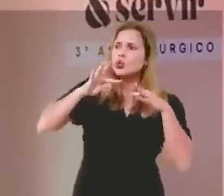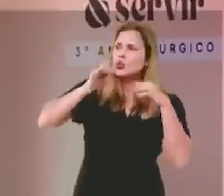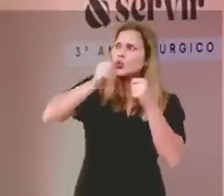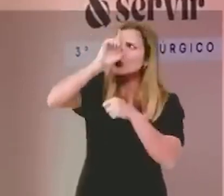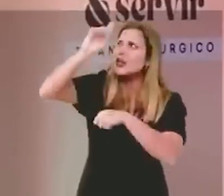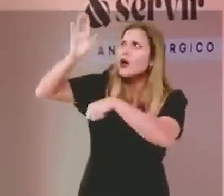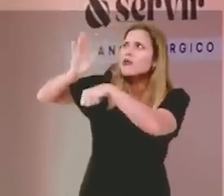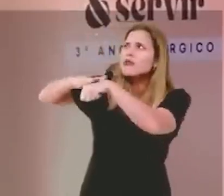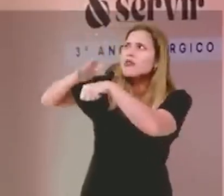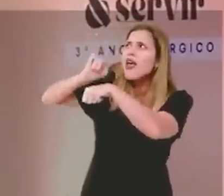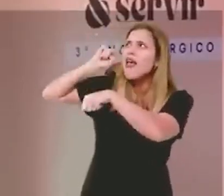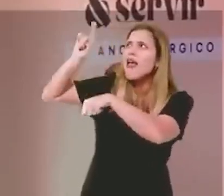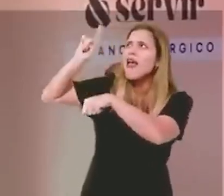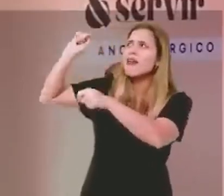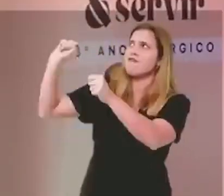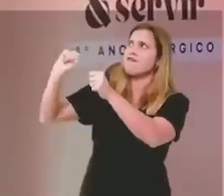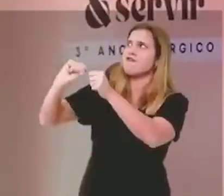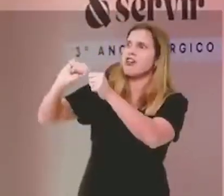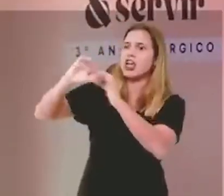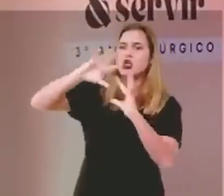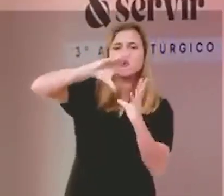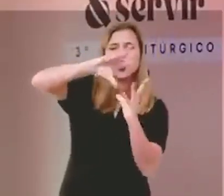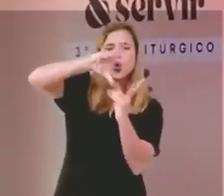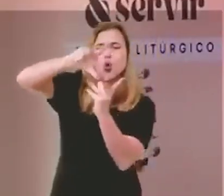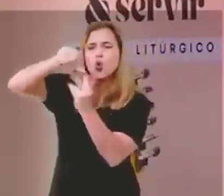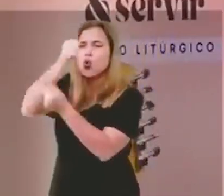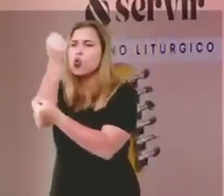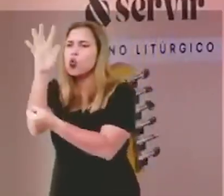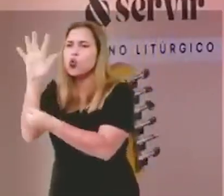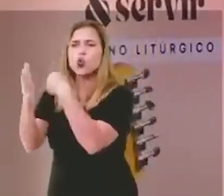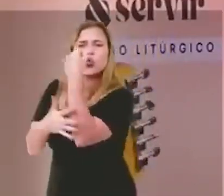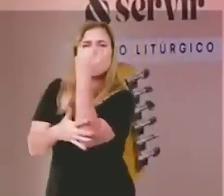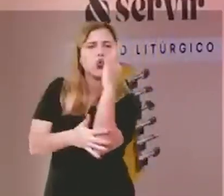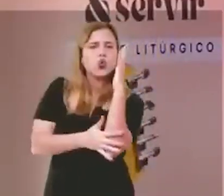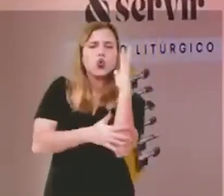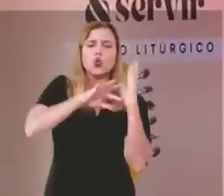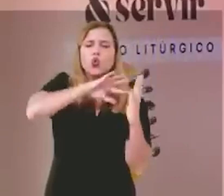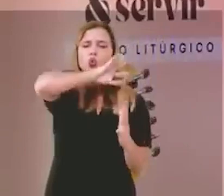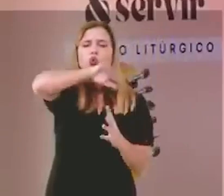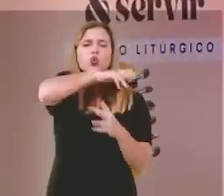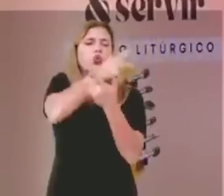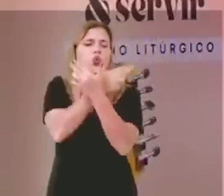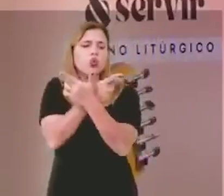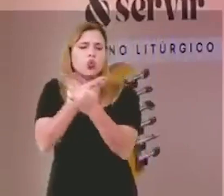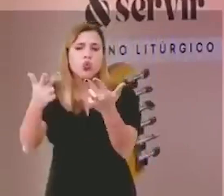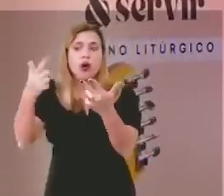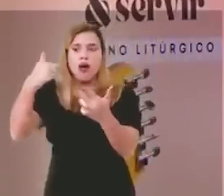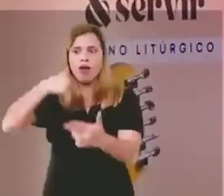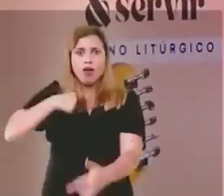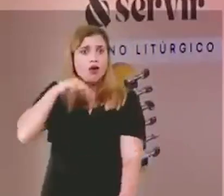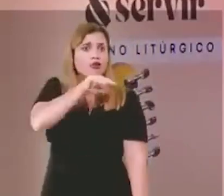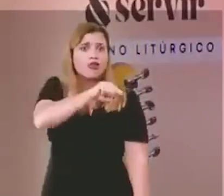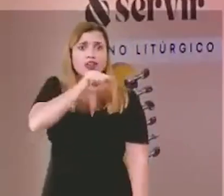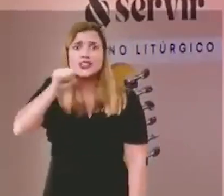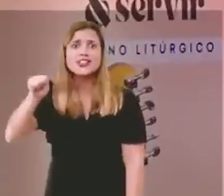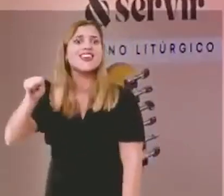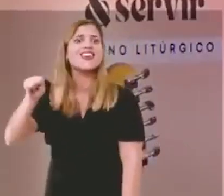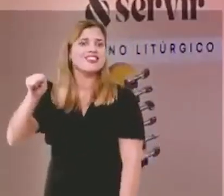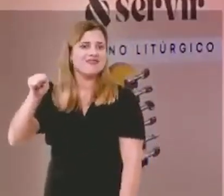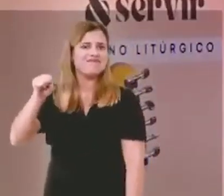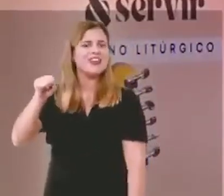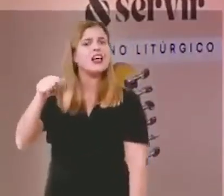intermédio dele, e sem ele nada do que foi feito se fez. Então, penso que não há nada